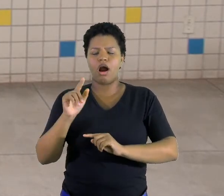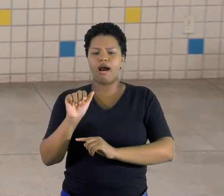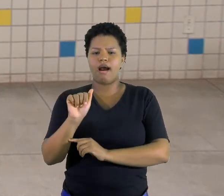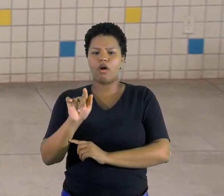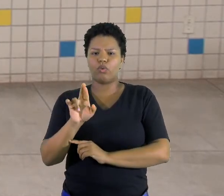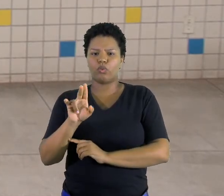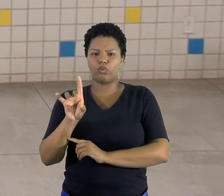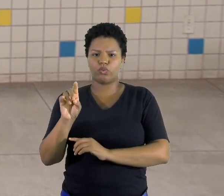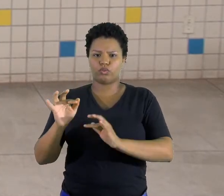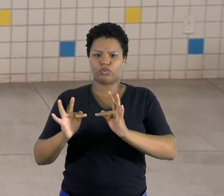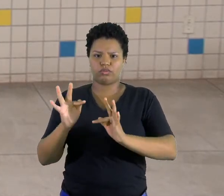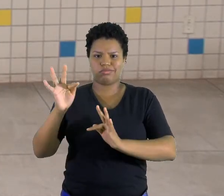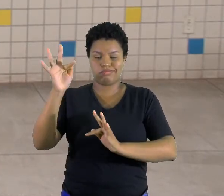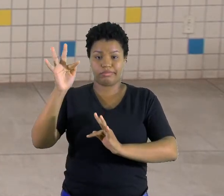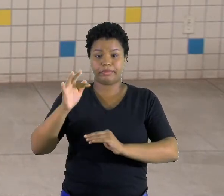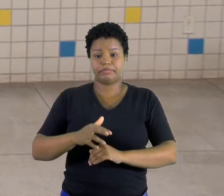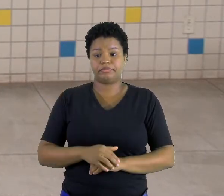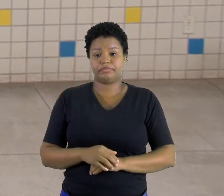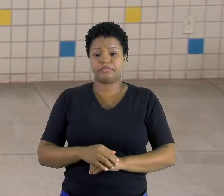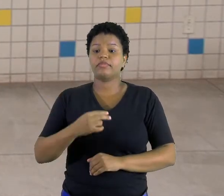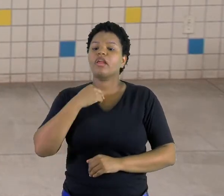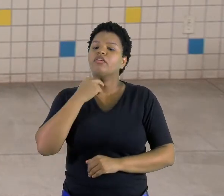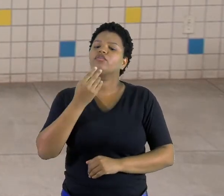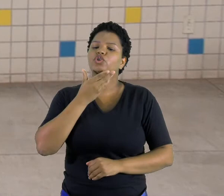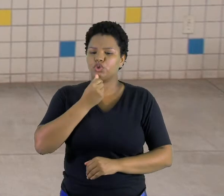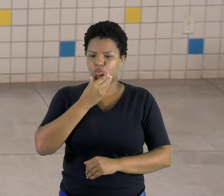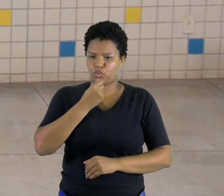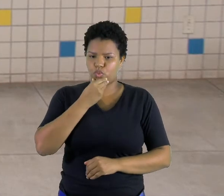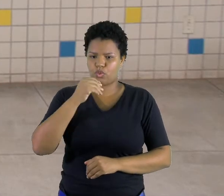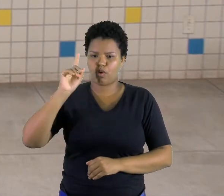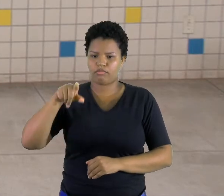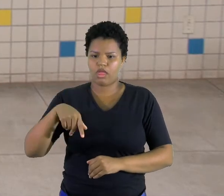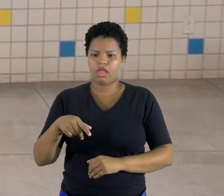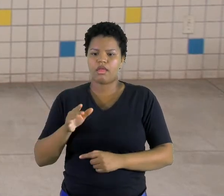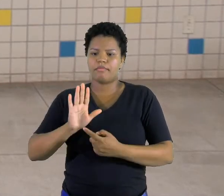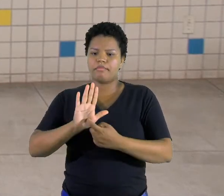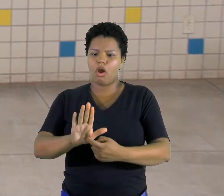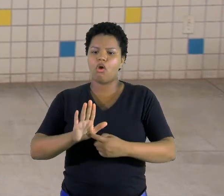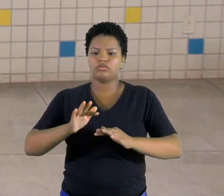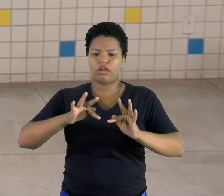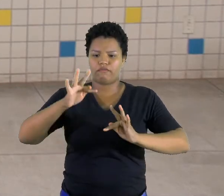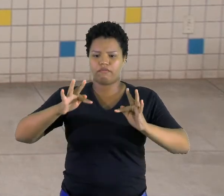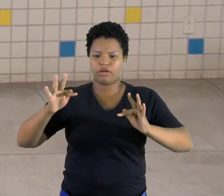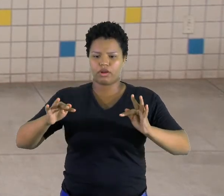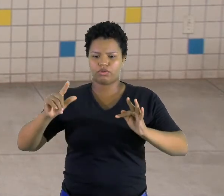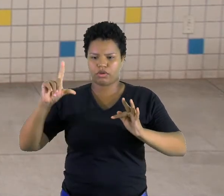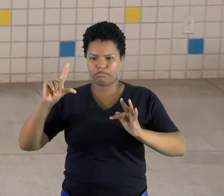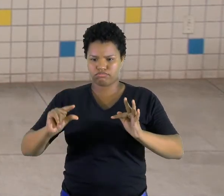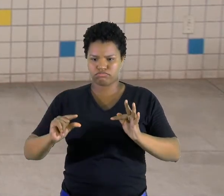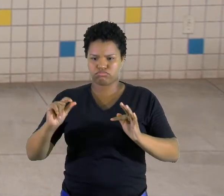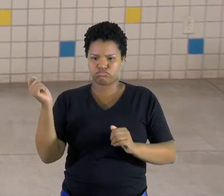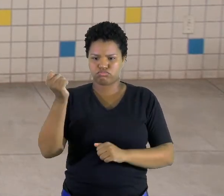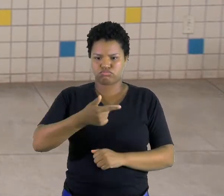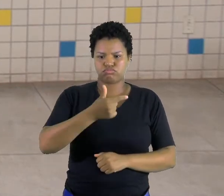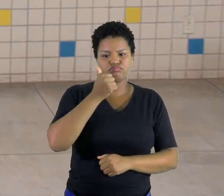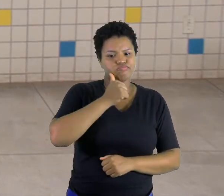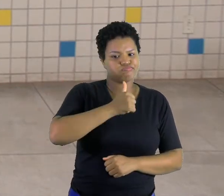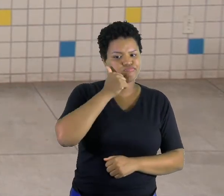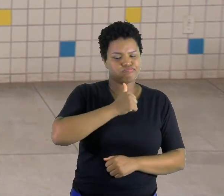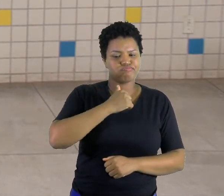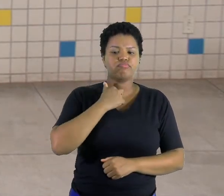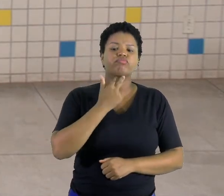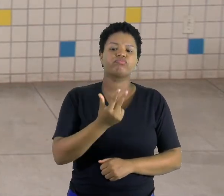alta frequência. A voz dos homens geralmente apresenta uma frequência menor que a voz das mulheres, pois a